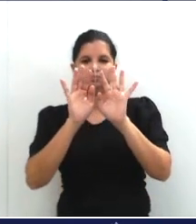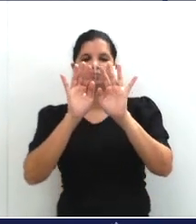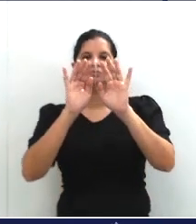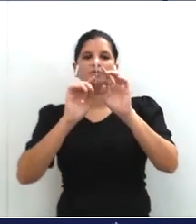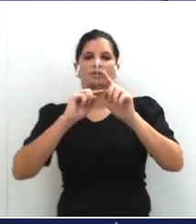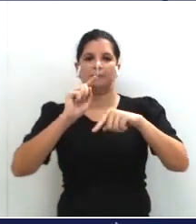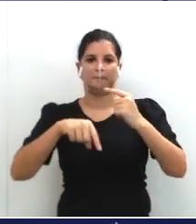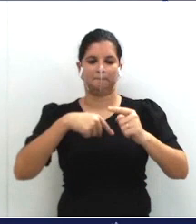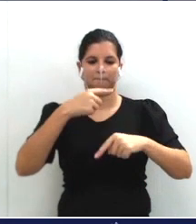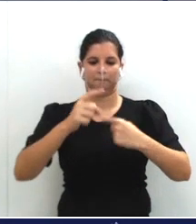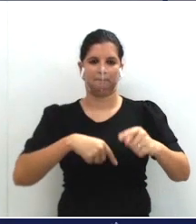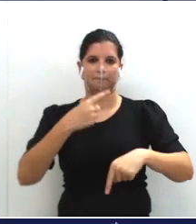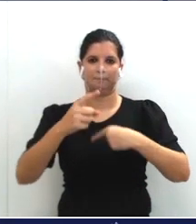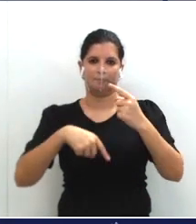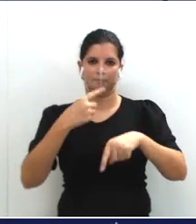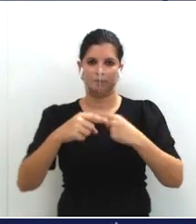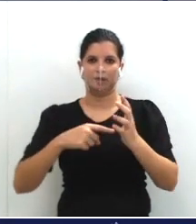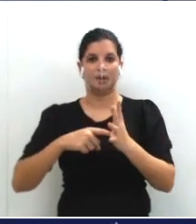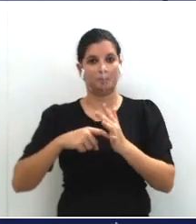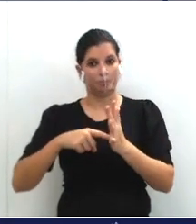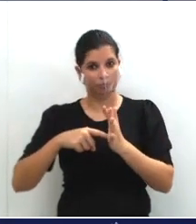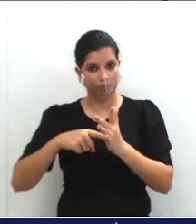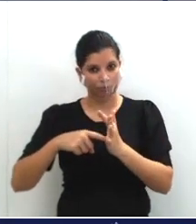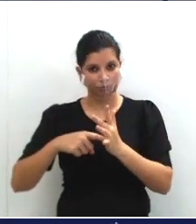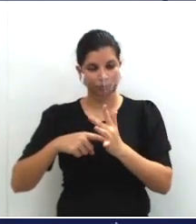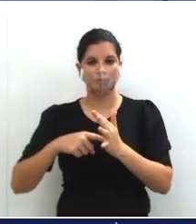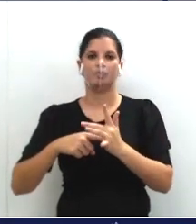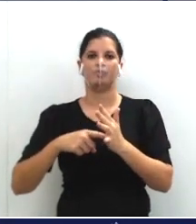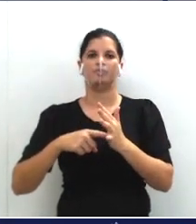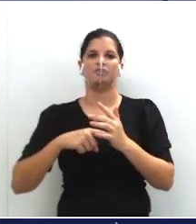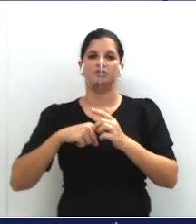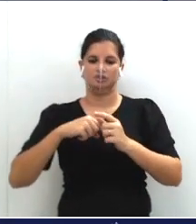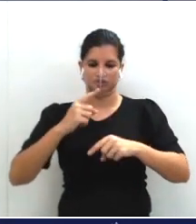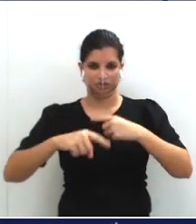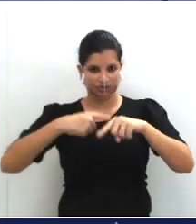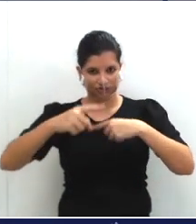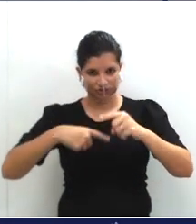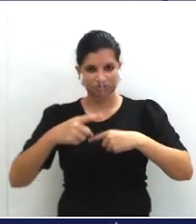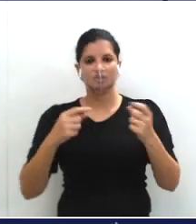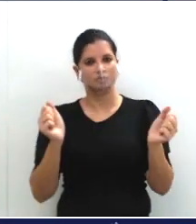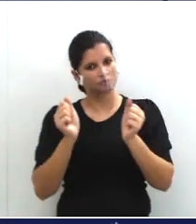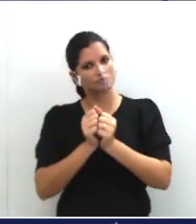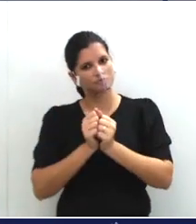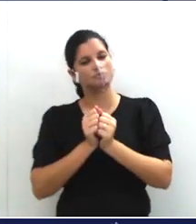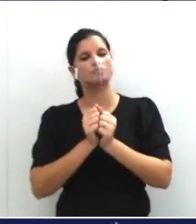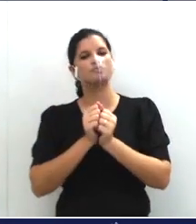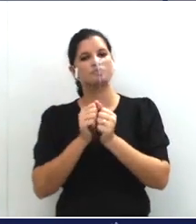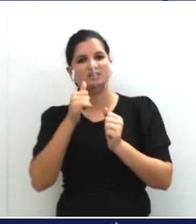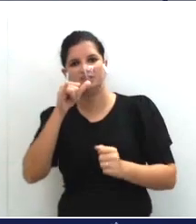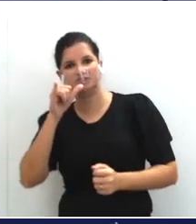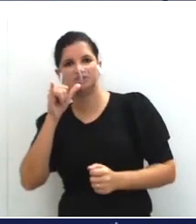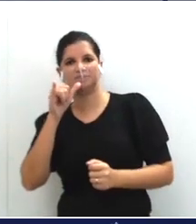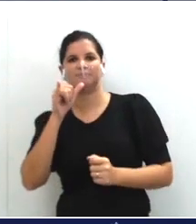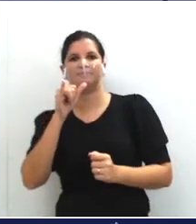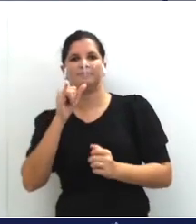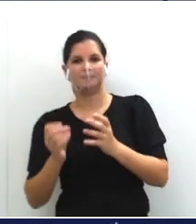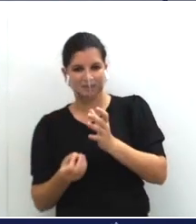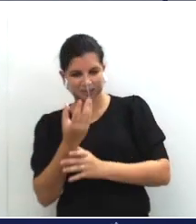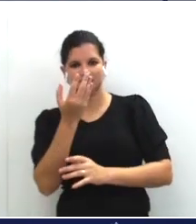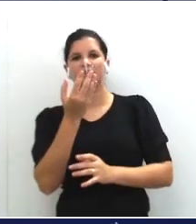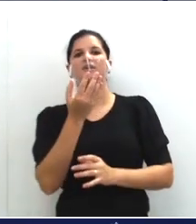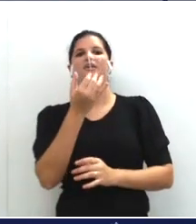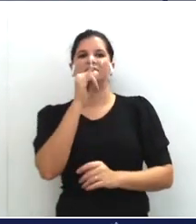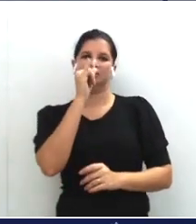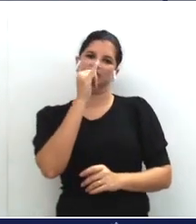turbina, cuja aí o rotor, ele, na verdade, ele vai girar juntamente com o eixo de um gerador que